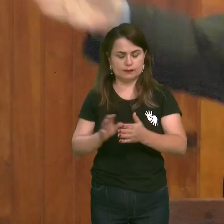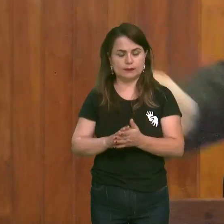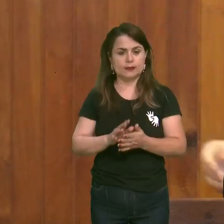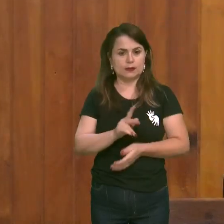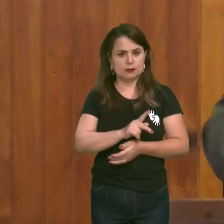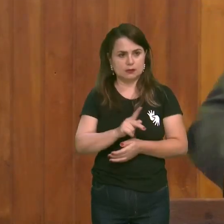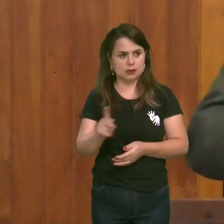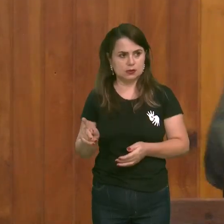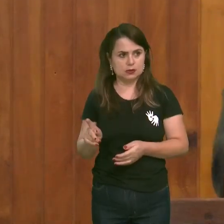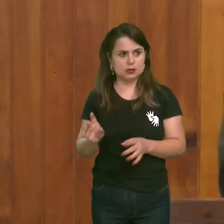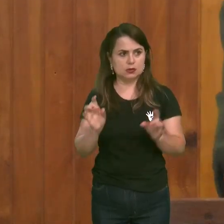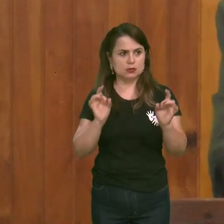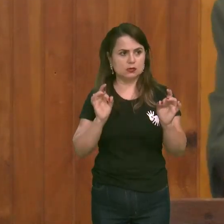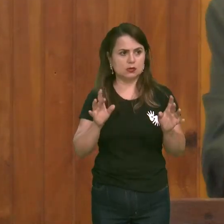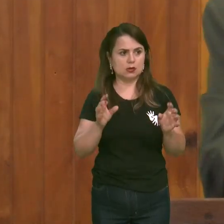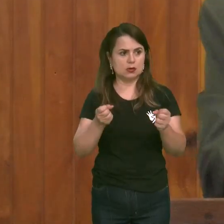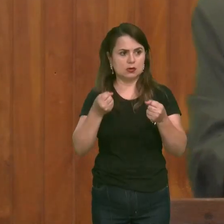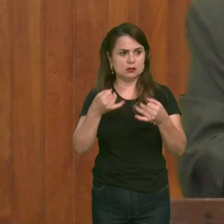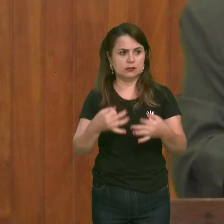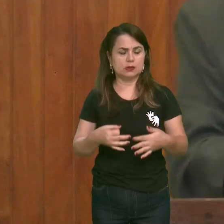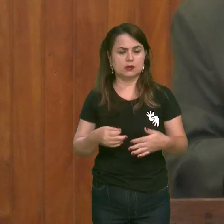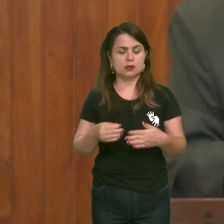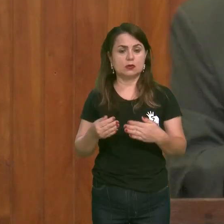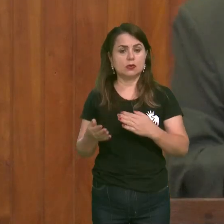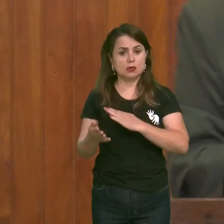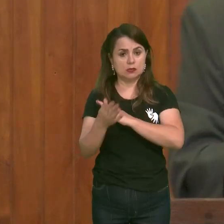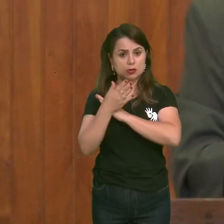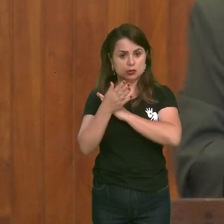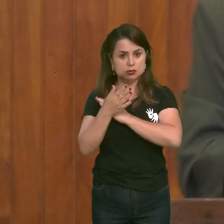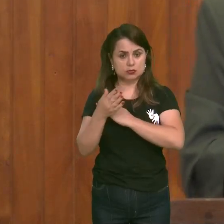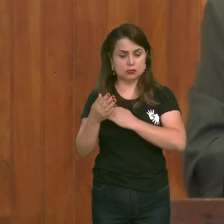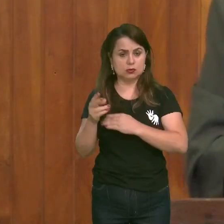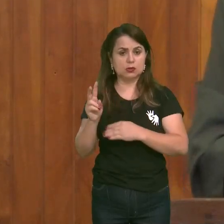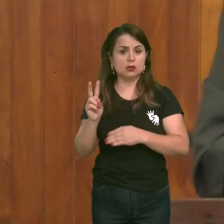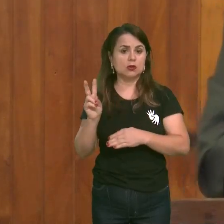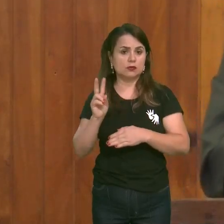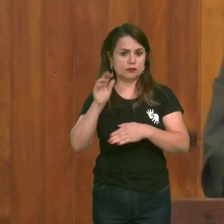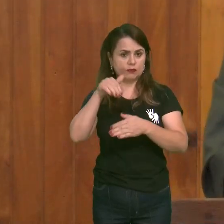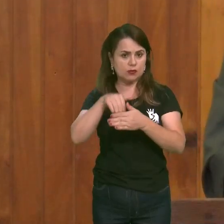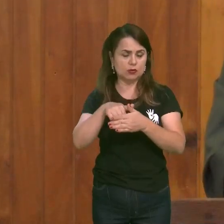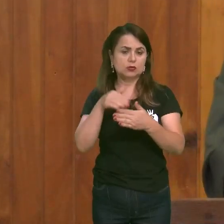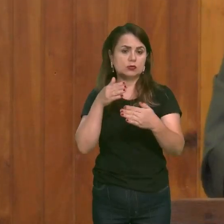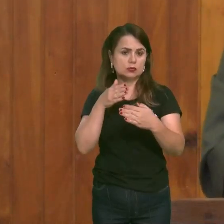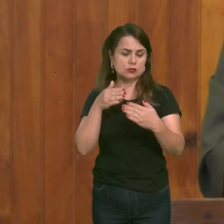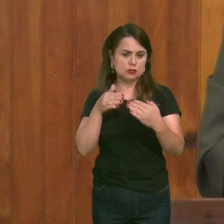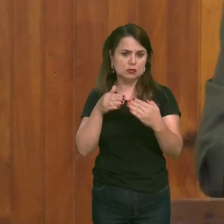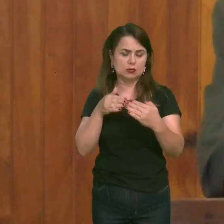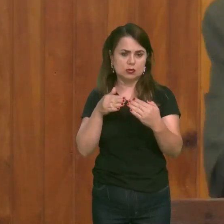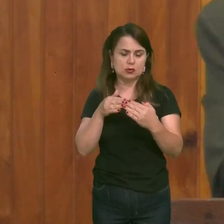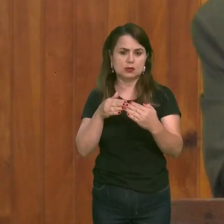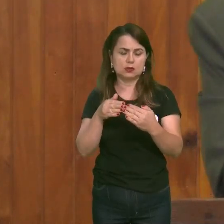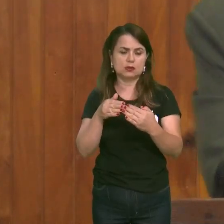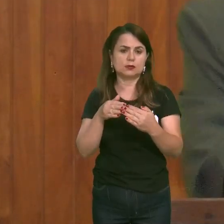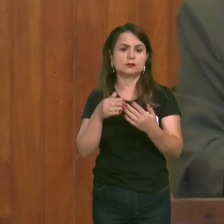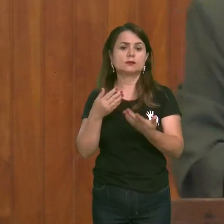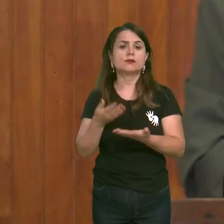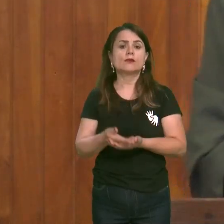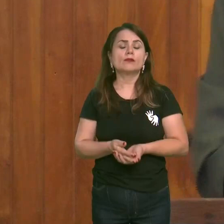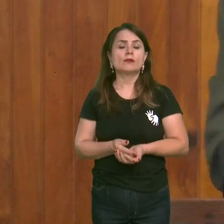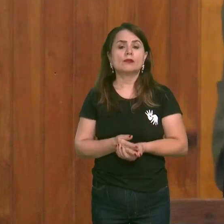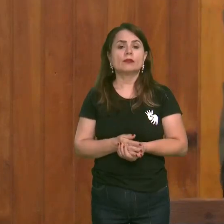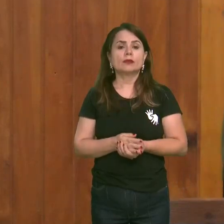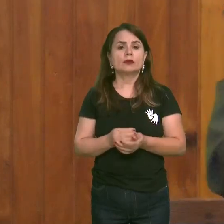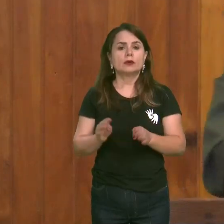só essa minhas palavras eu peço voto favorávelmente ao orçamento voto favorávelmente ao orçamento só lamentando